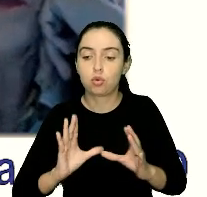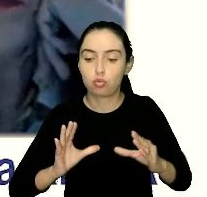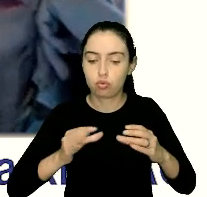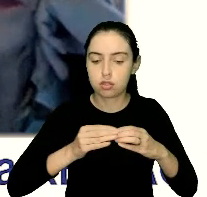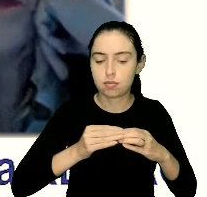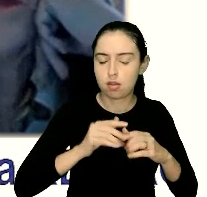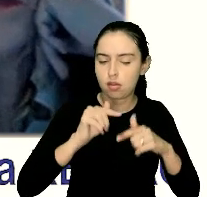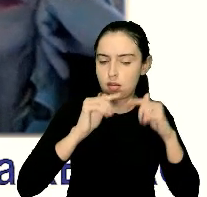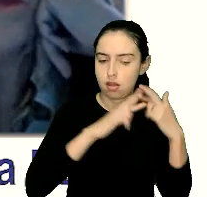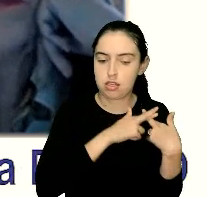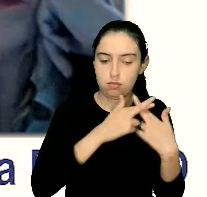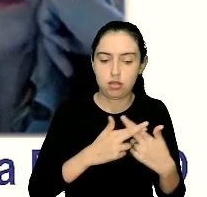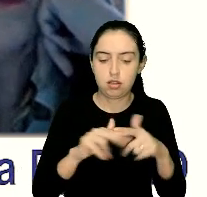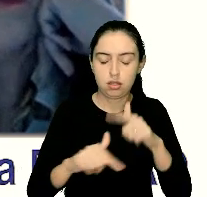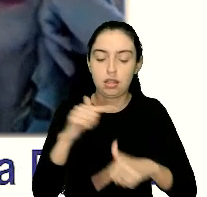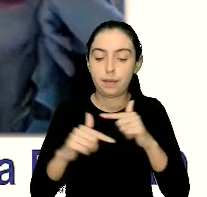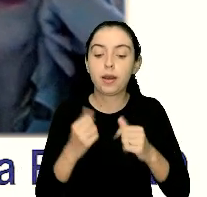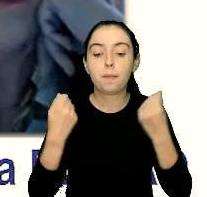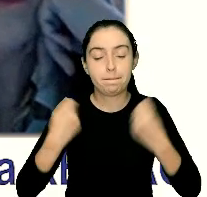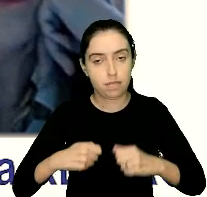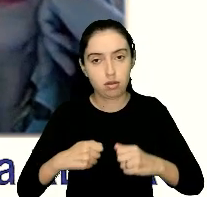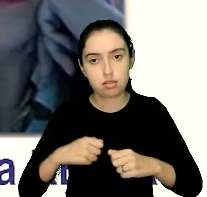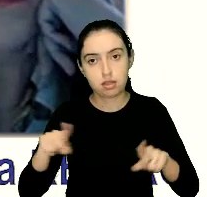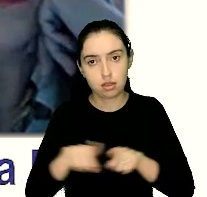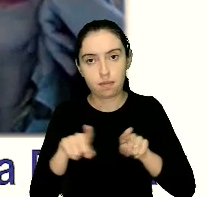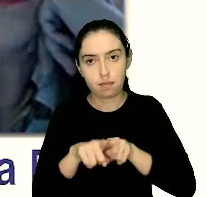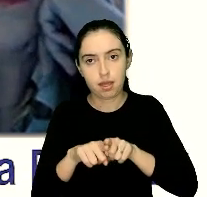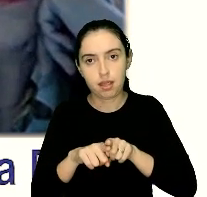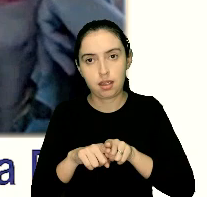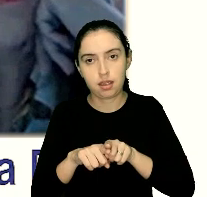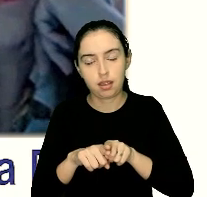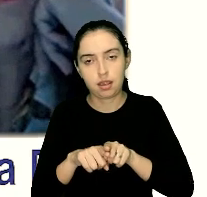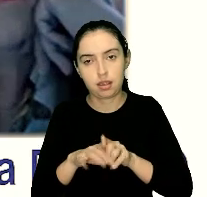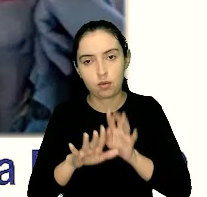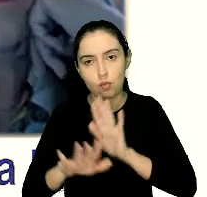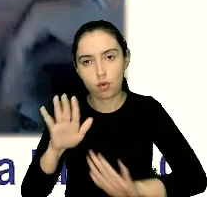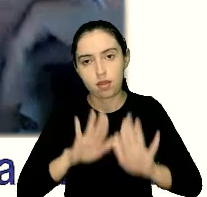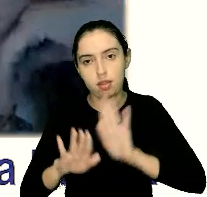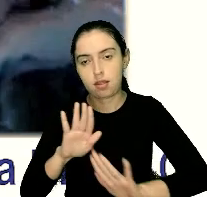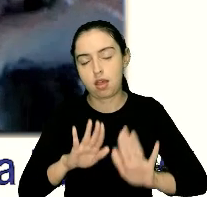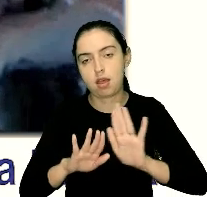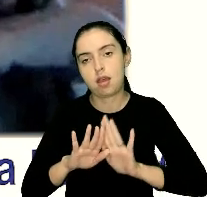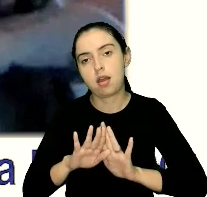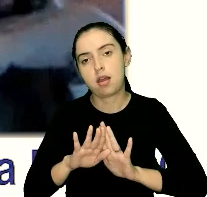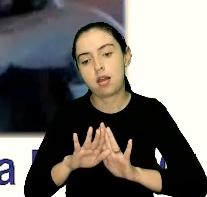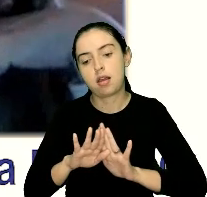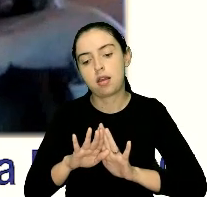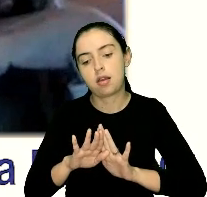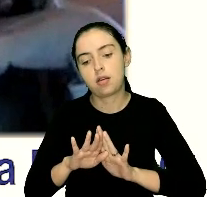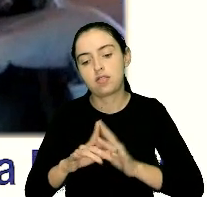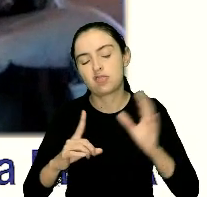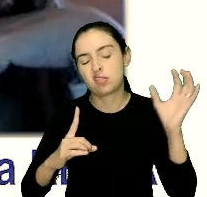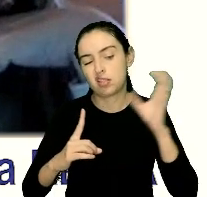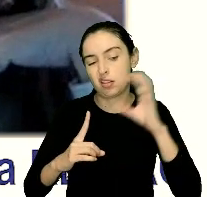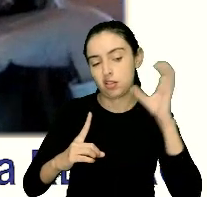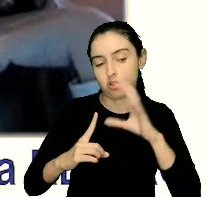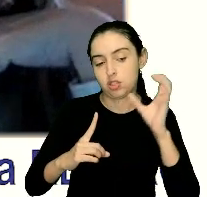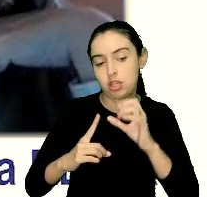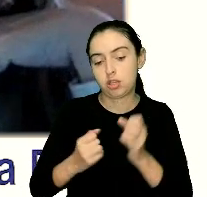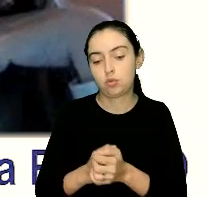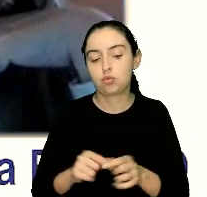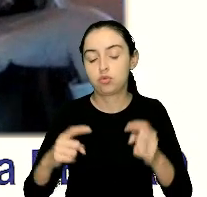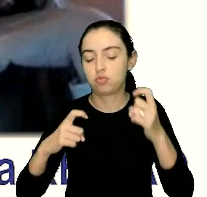pudesse também tratar do assédio moral e sexual na 3ª